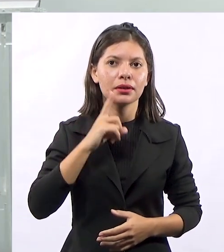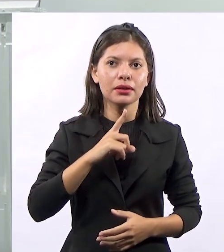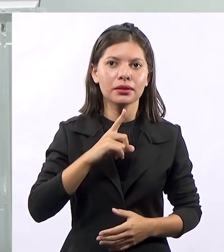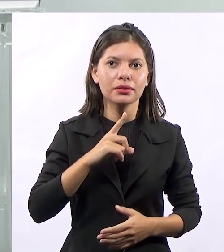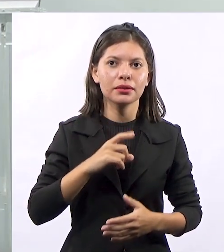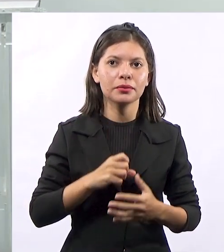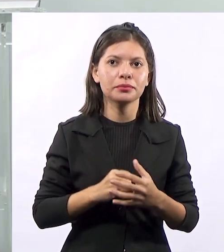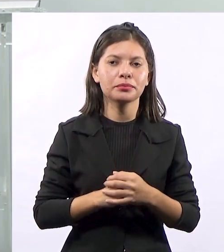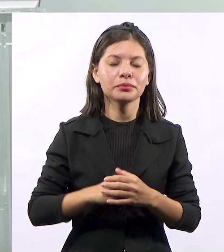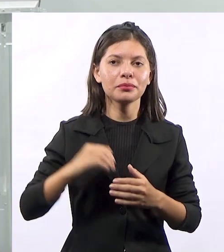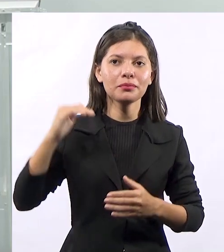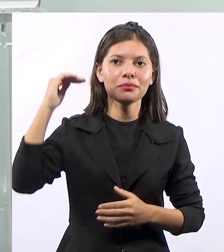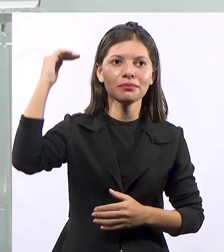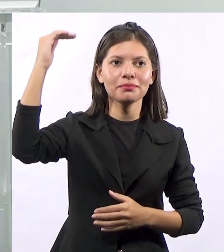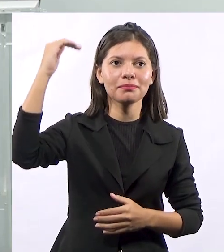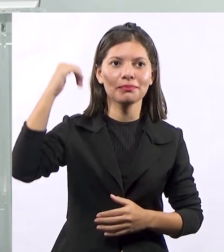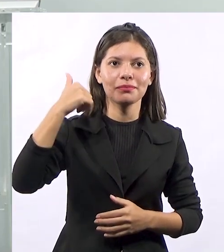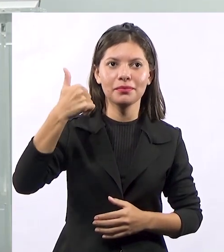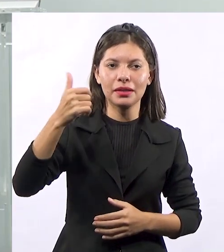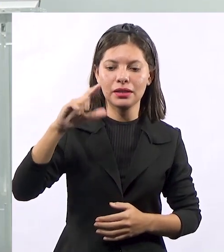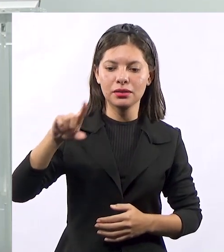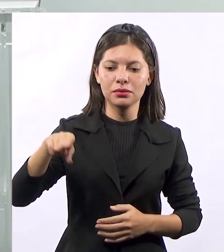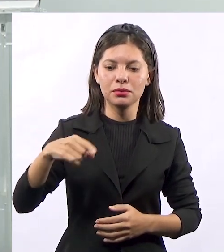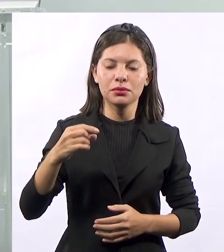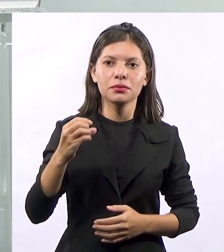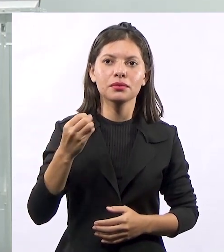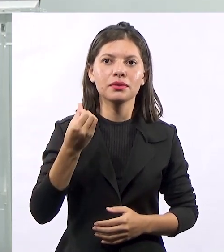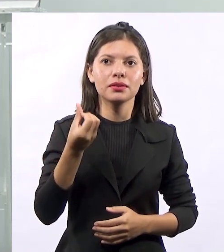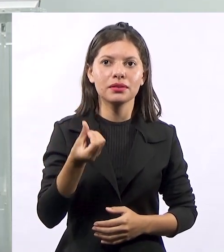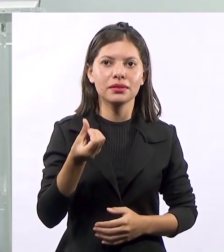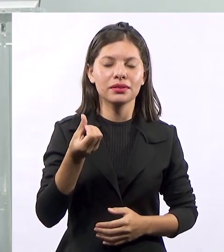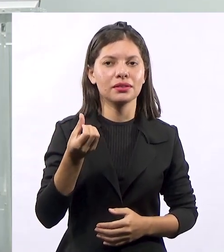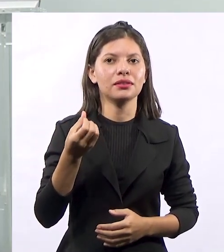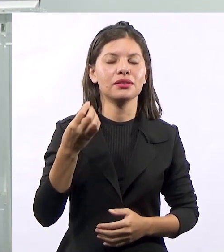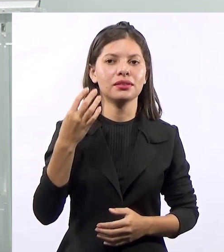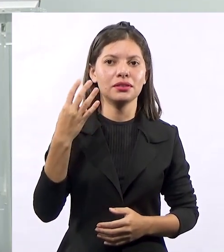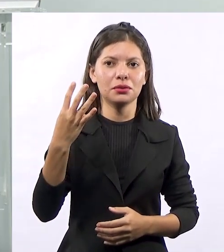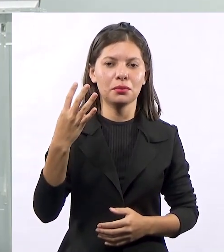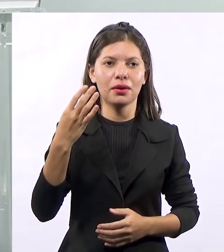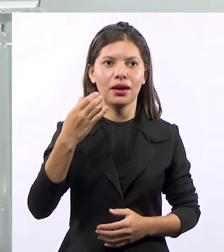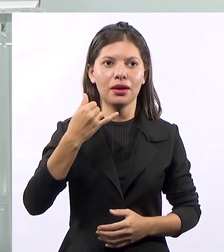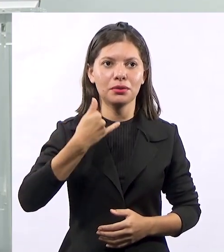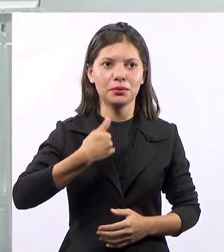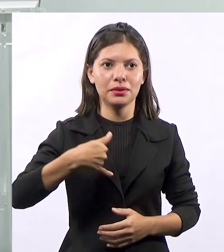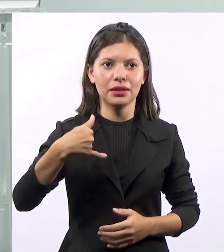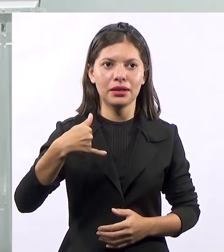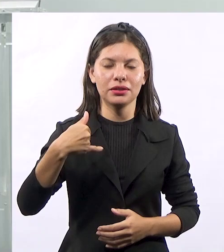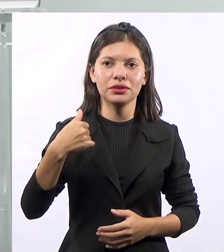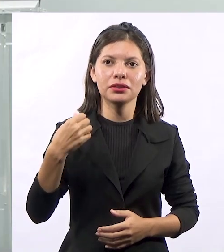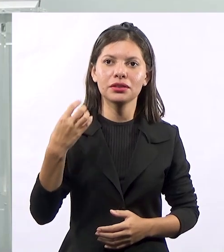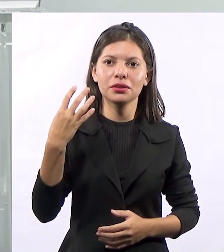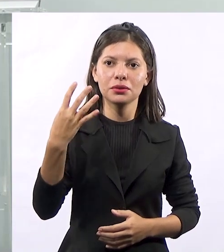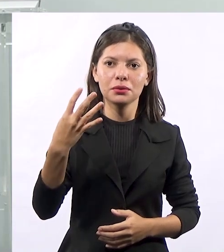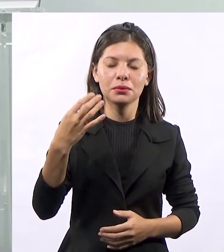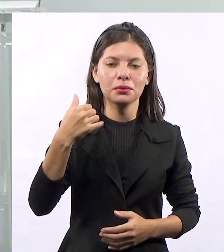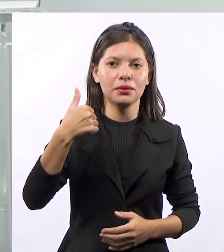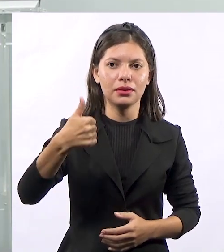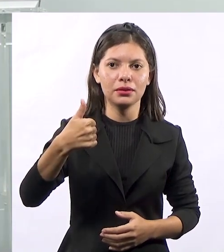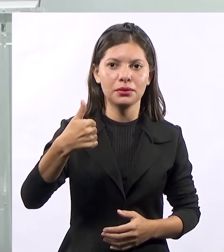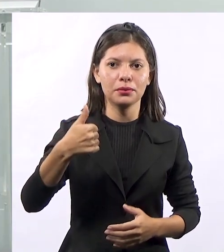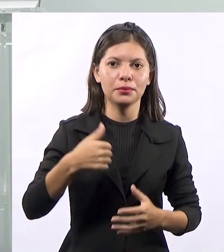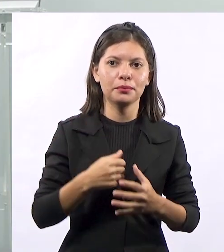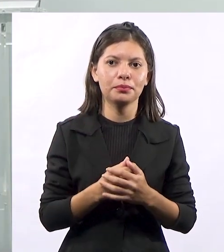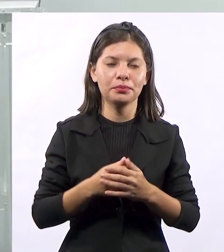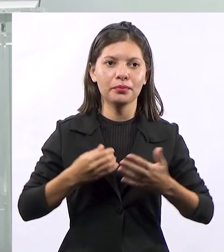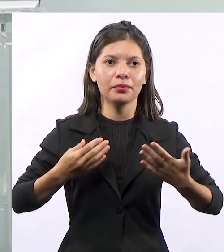pretos, 1,64 m, 41 anos. Estou com um vestido de estampa clara,